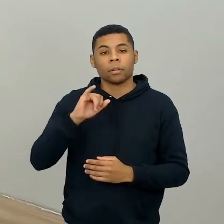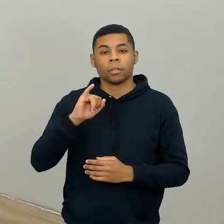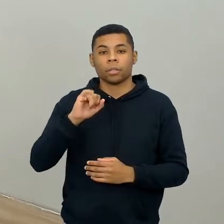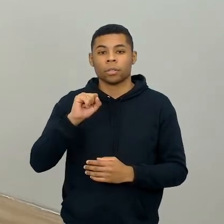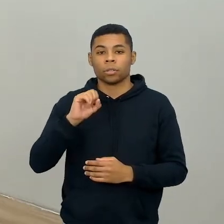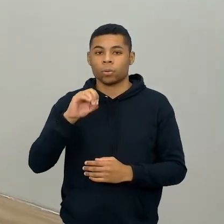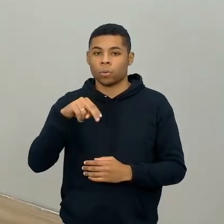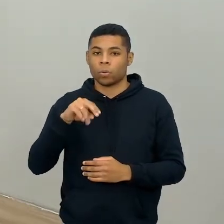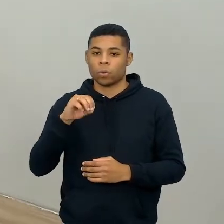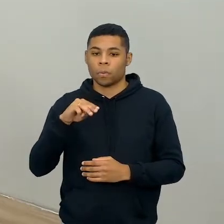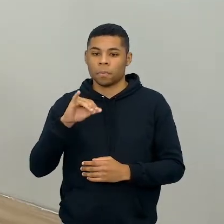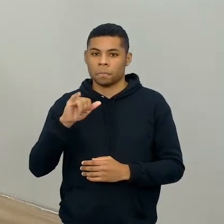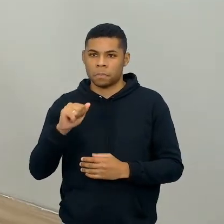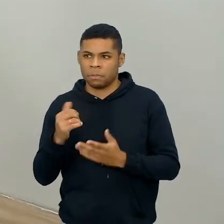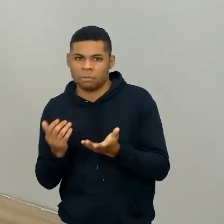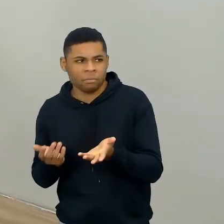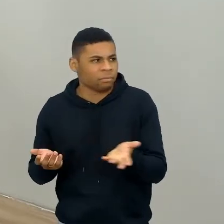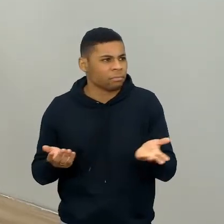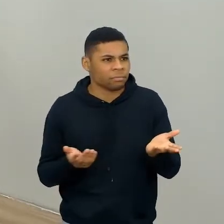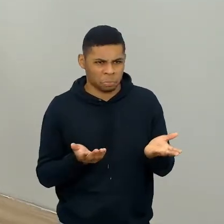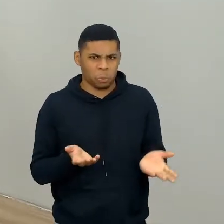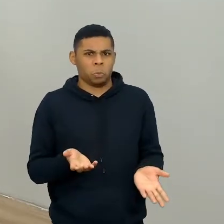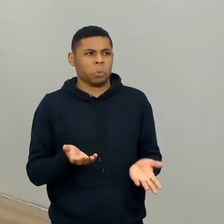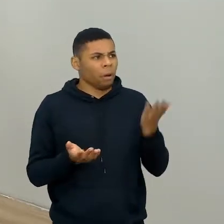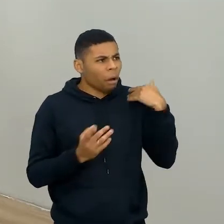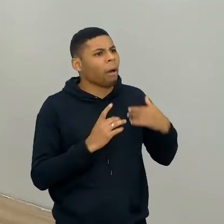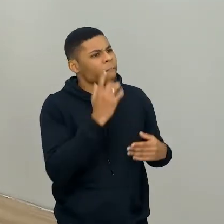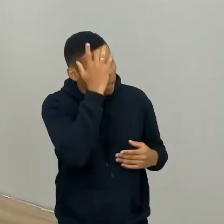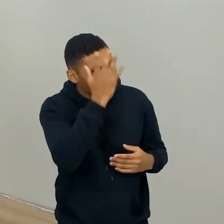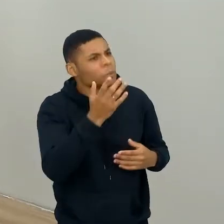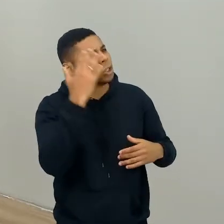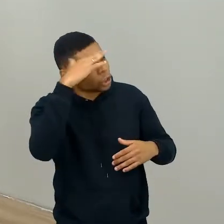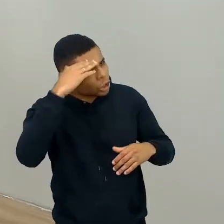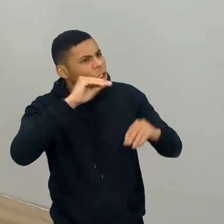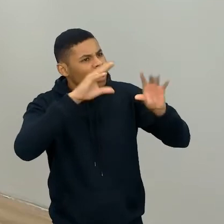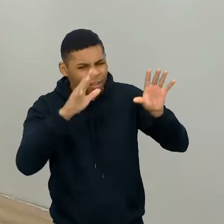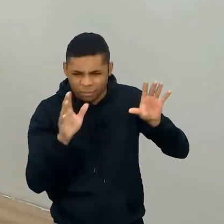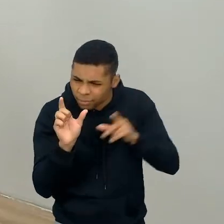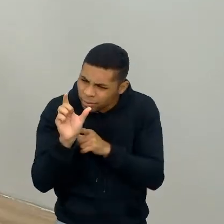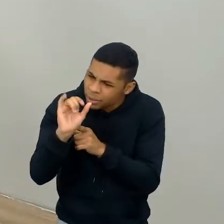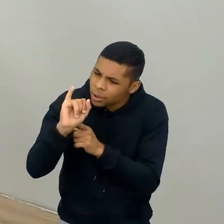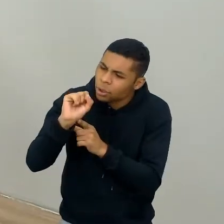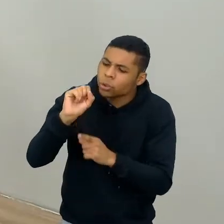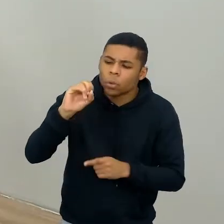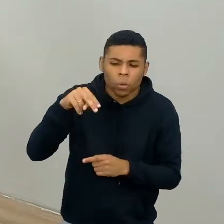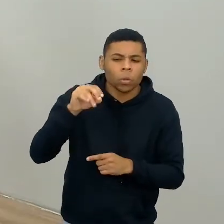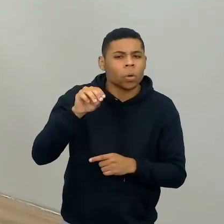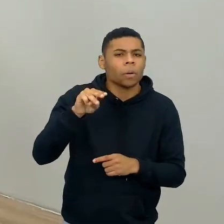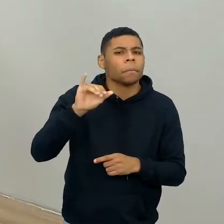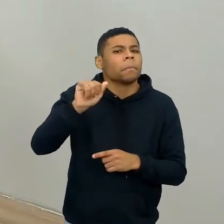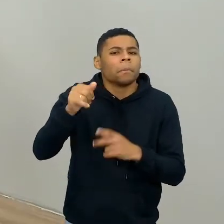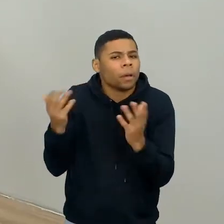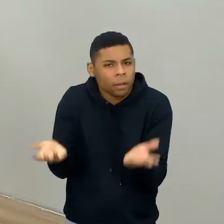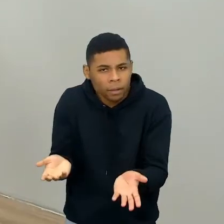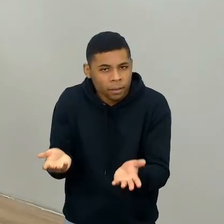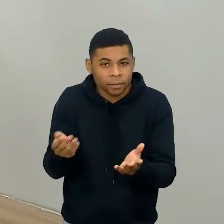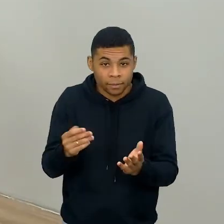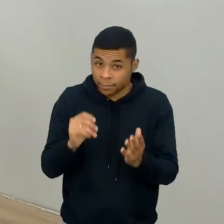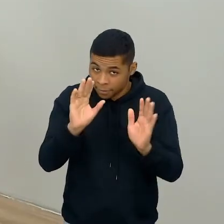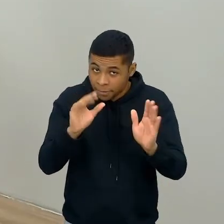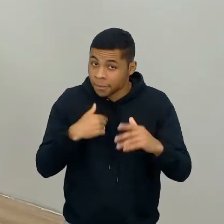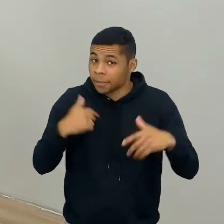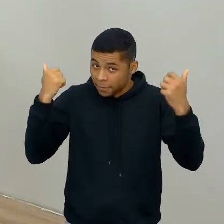isonomia. Ô, professor, agora você falou uma palavra difícil. O que é a isonomia? Isonomia